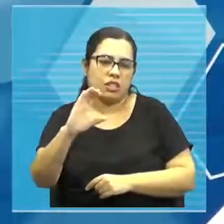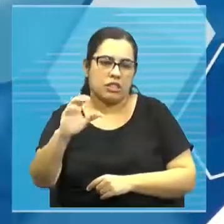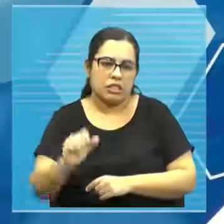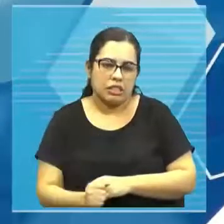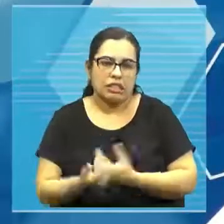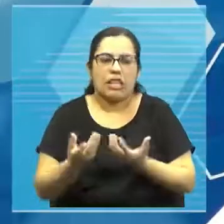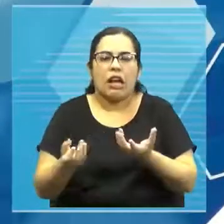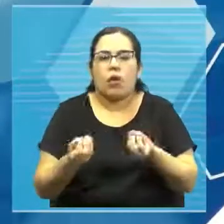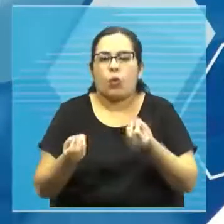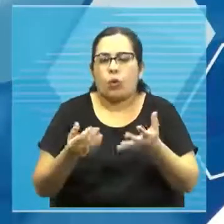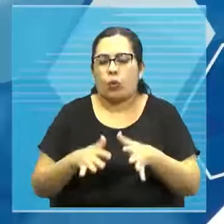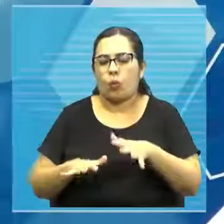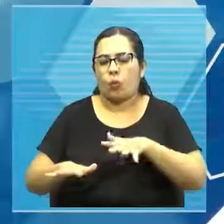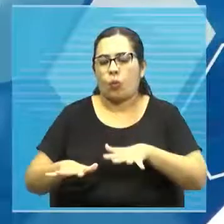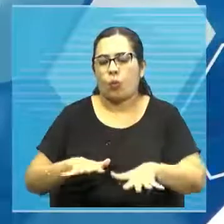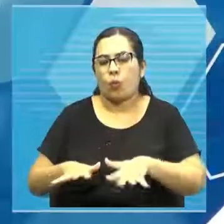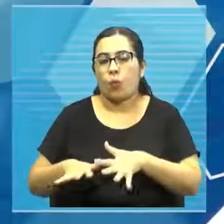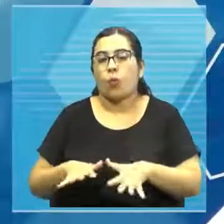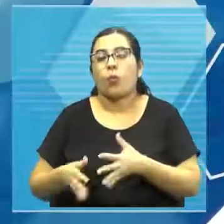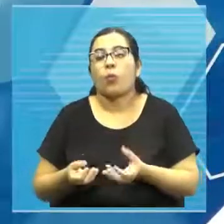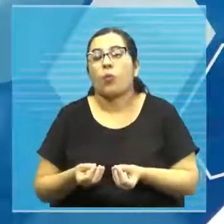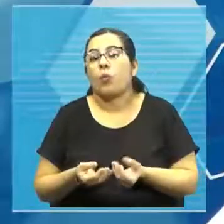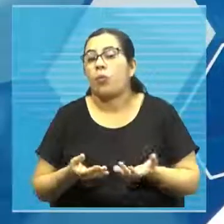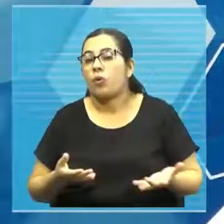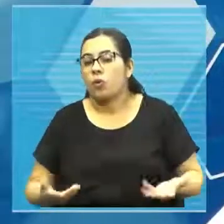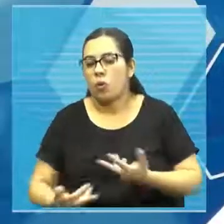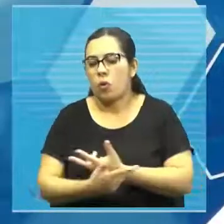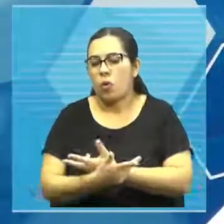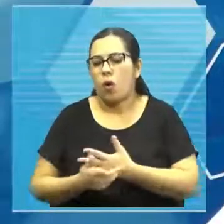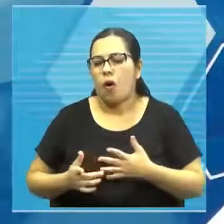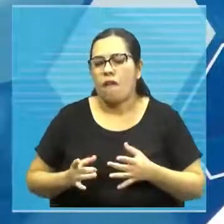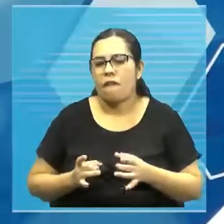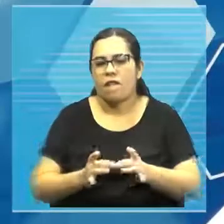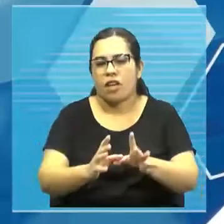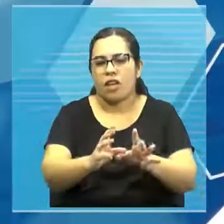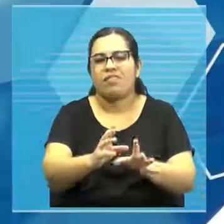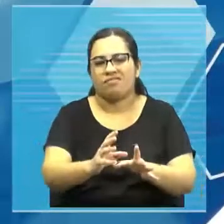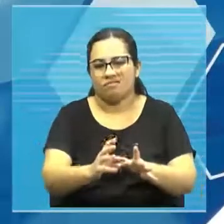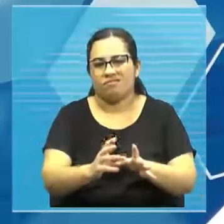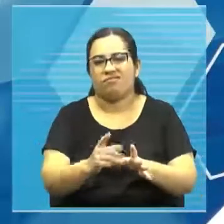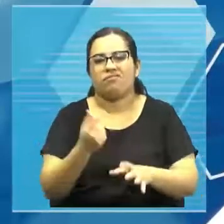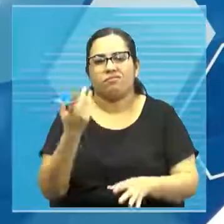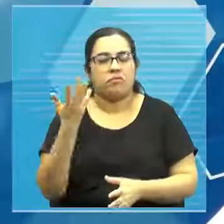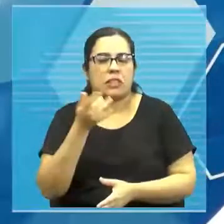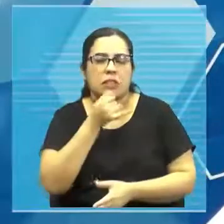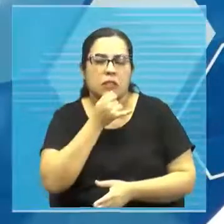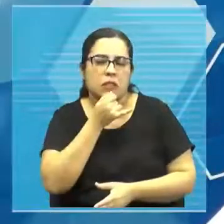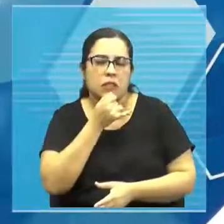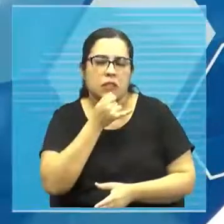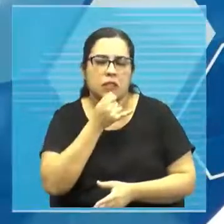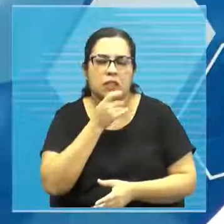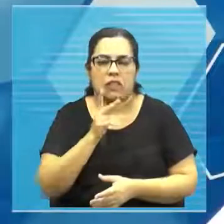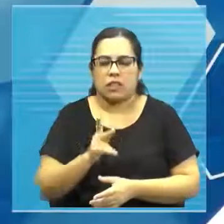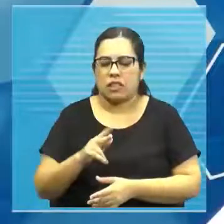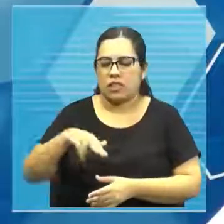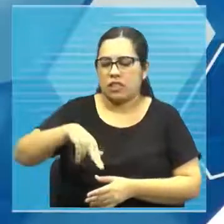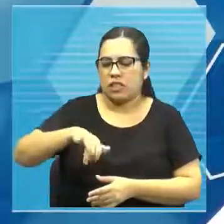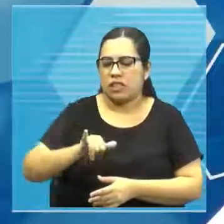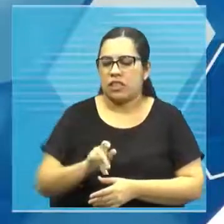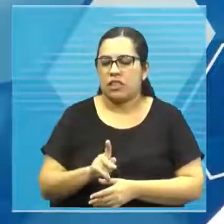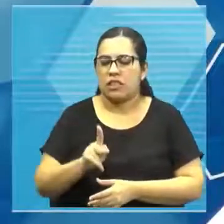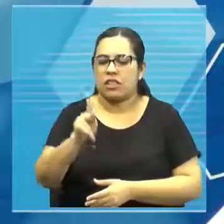de movimentação das mercadorias por exemplo annick